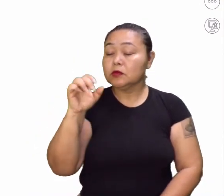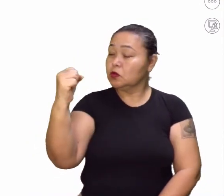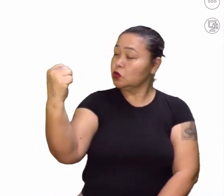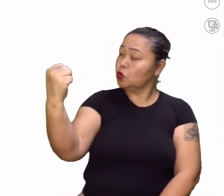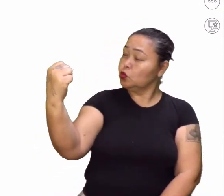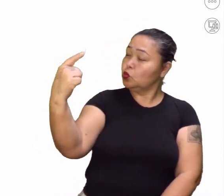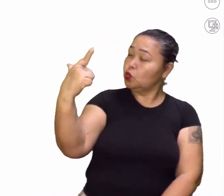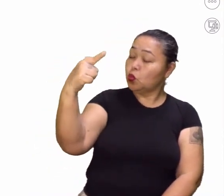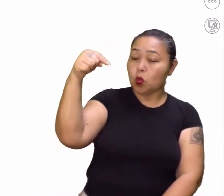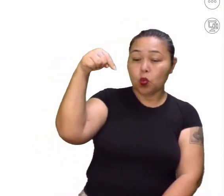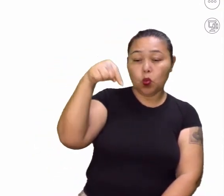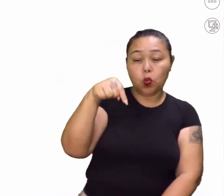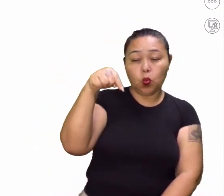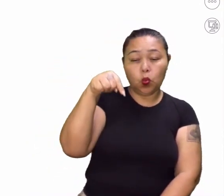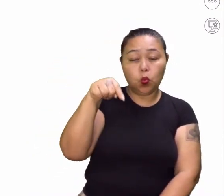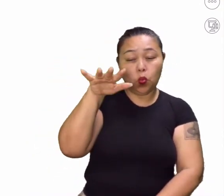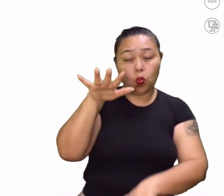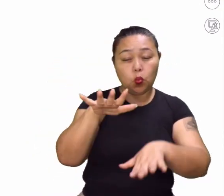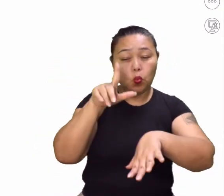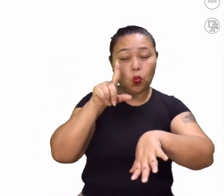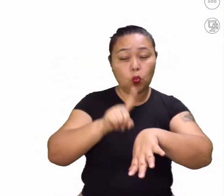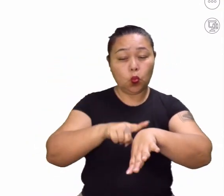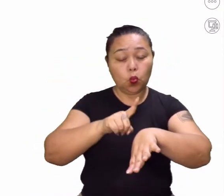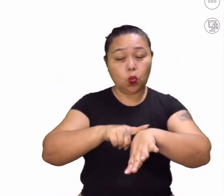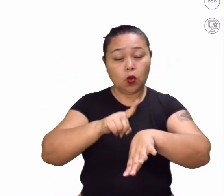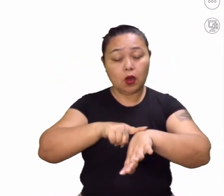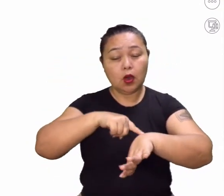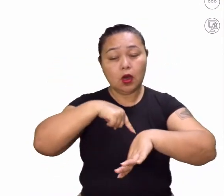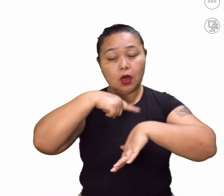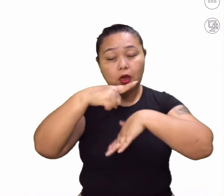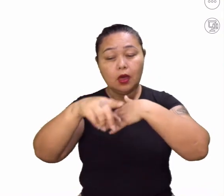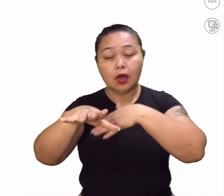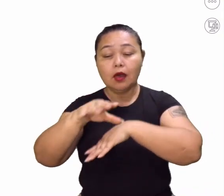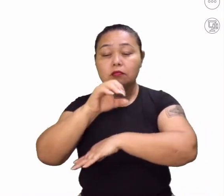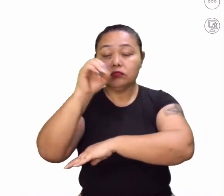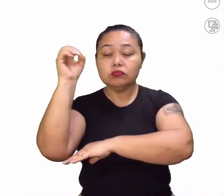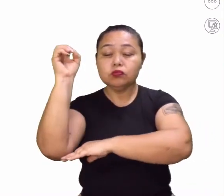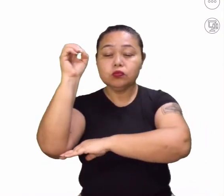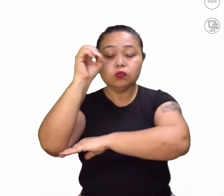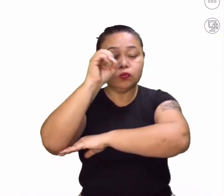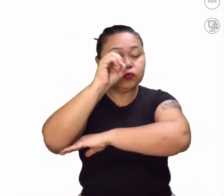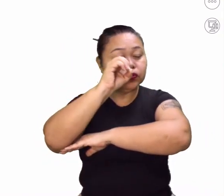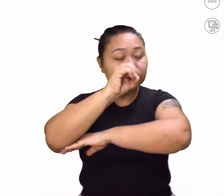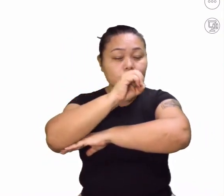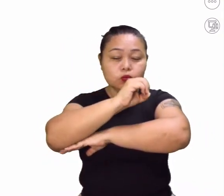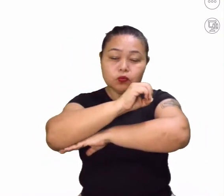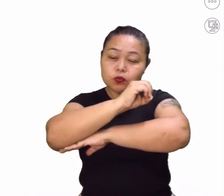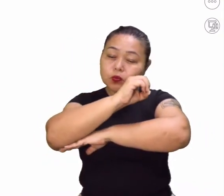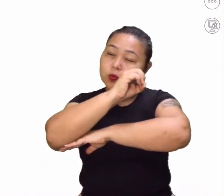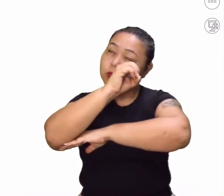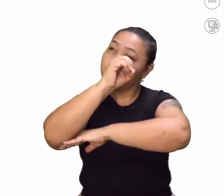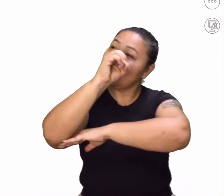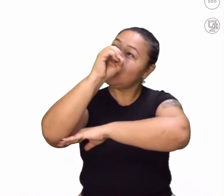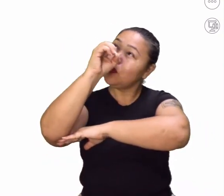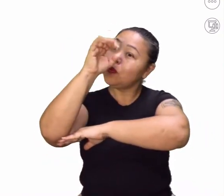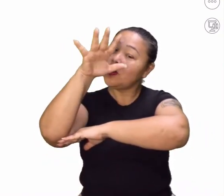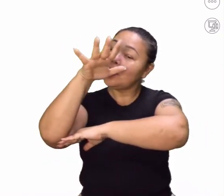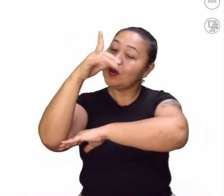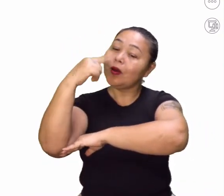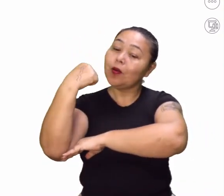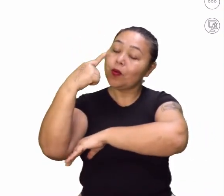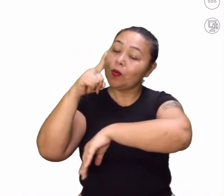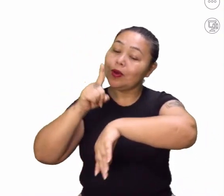Sol, aqui ainda leva algumas horas para amanhecer. Muito bem, É exatamente. isso, Rogério? Então, não